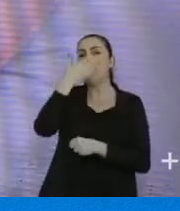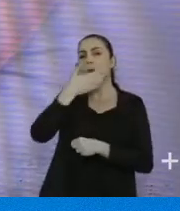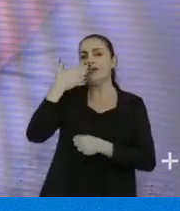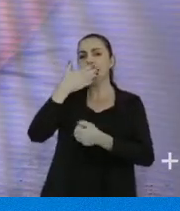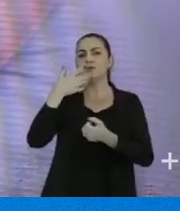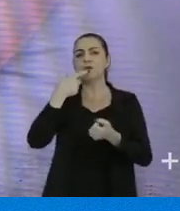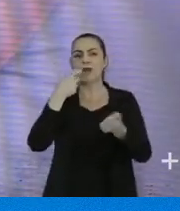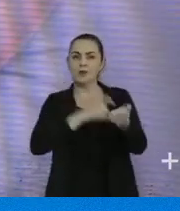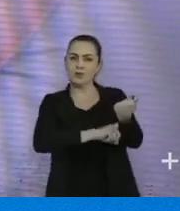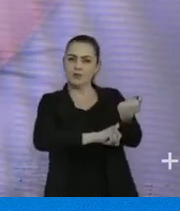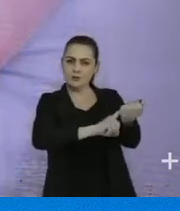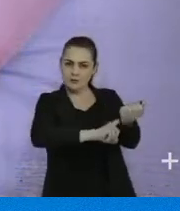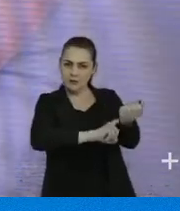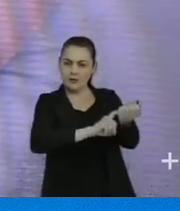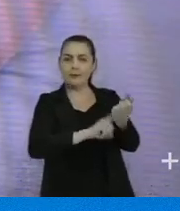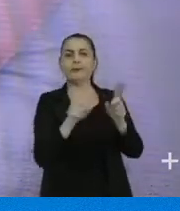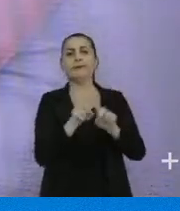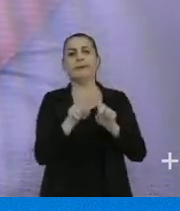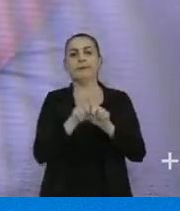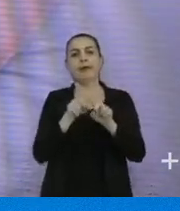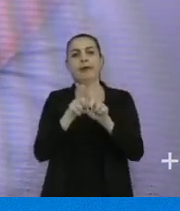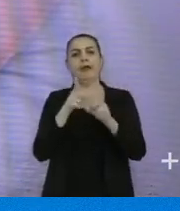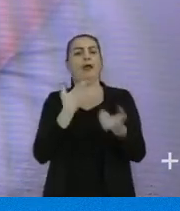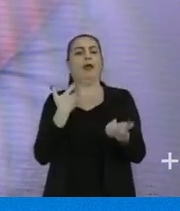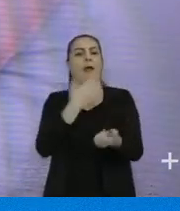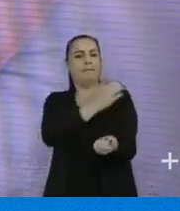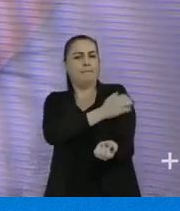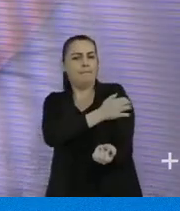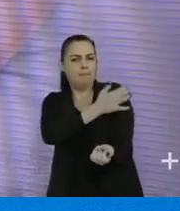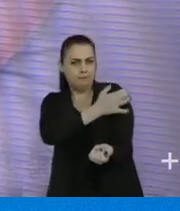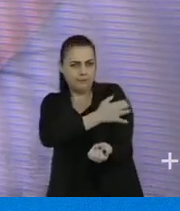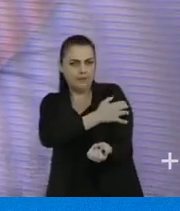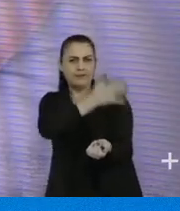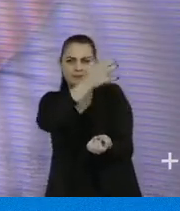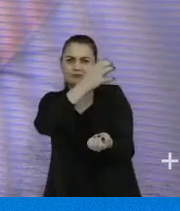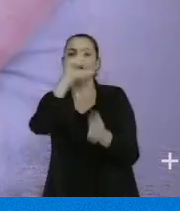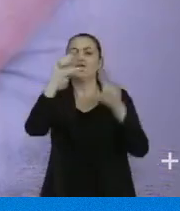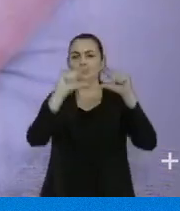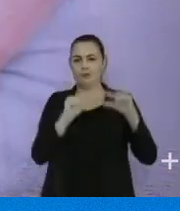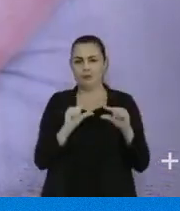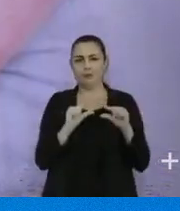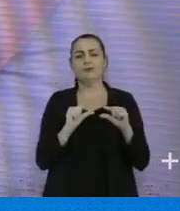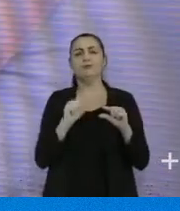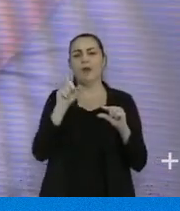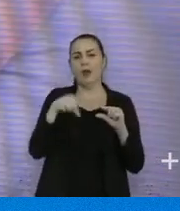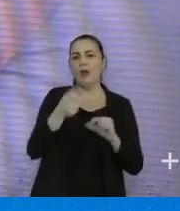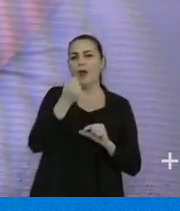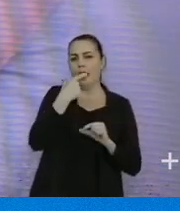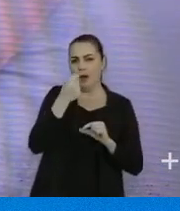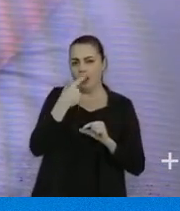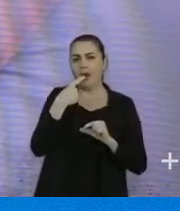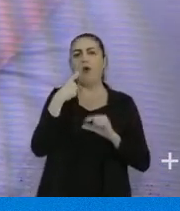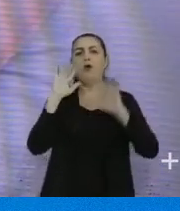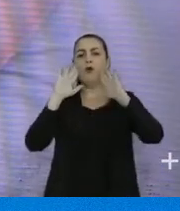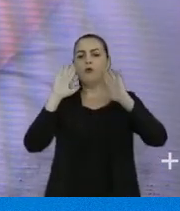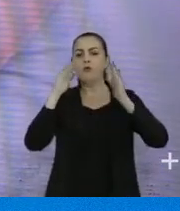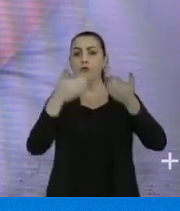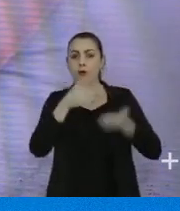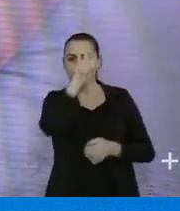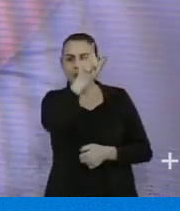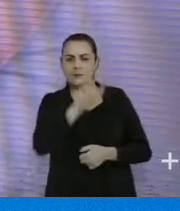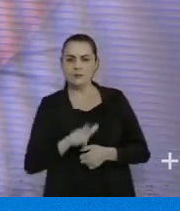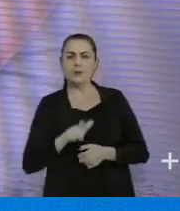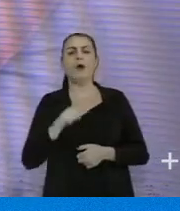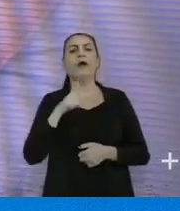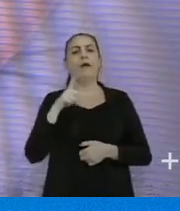um arsenal grande, é uma droga de eleição para o tratamento dos pacientes com síndrome metabólica. Nós temos um arsenal